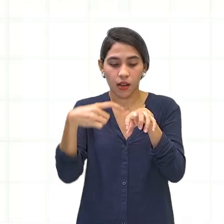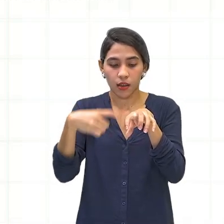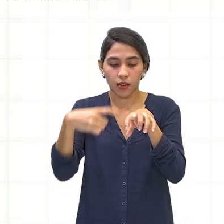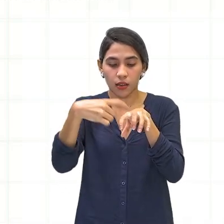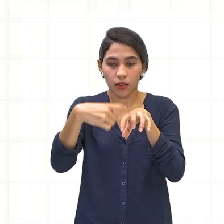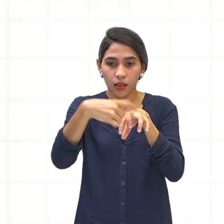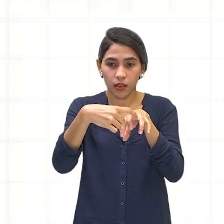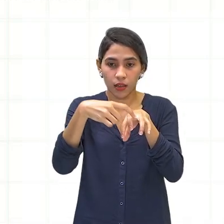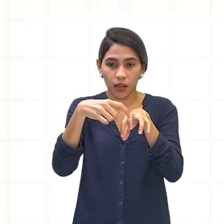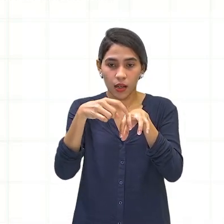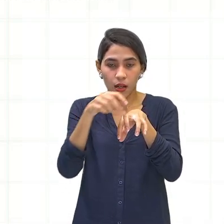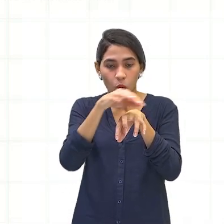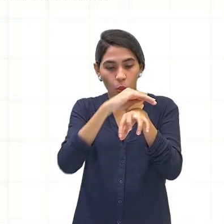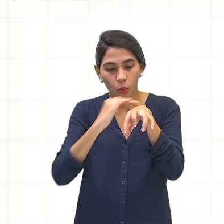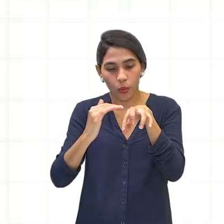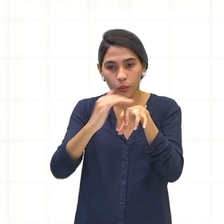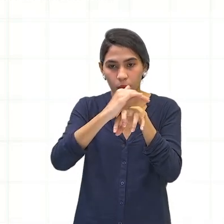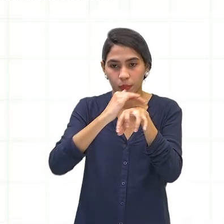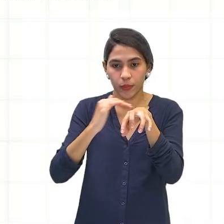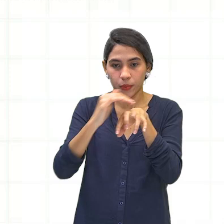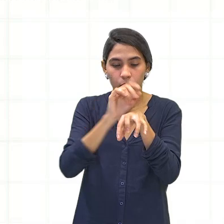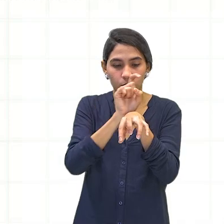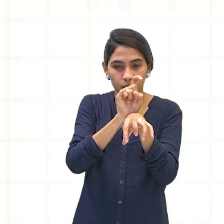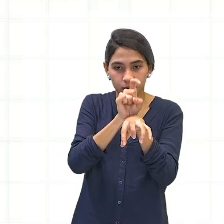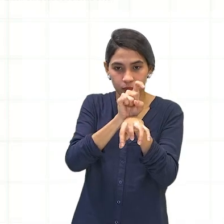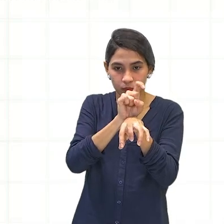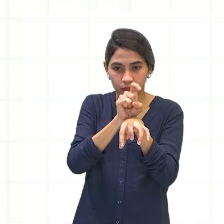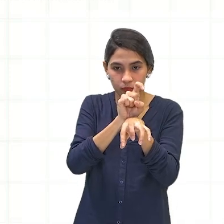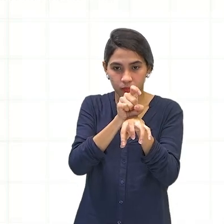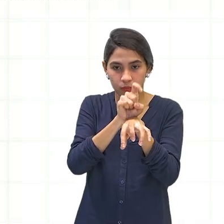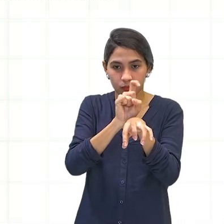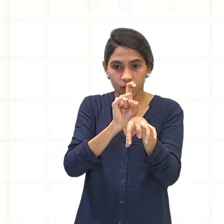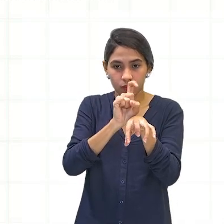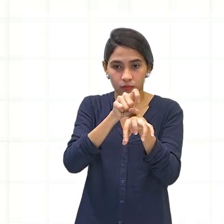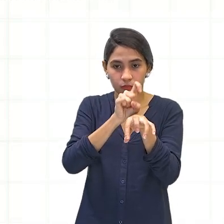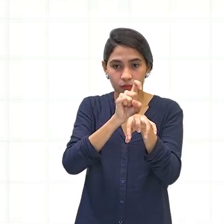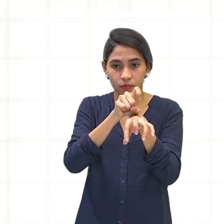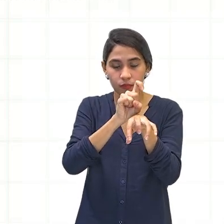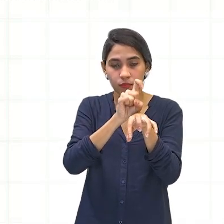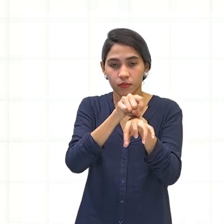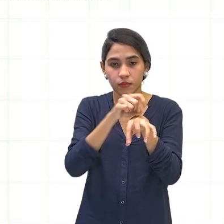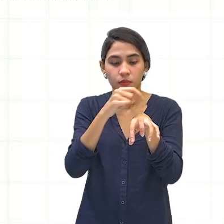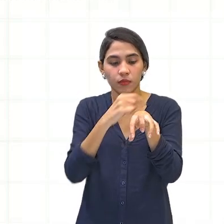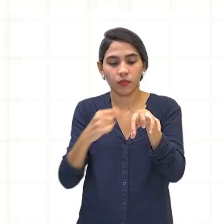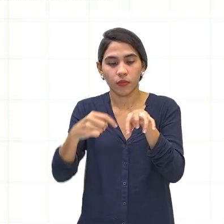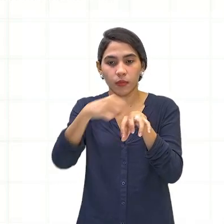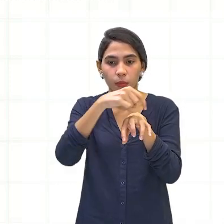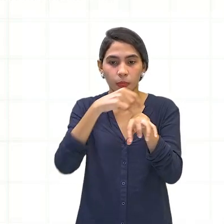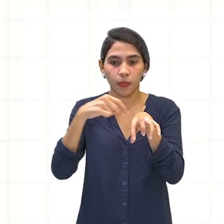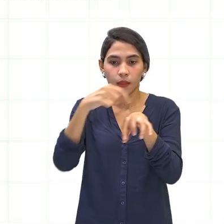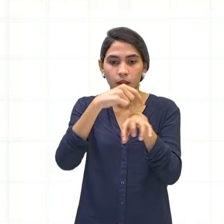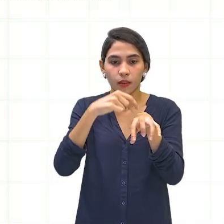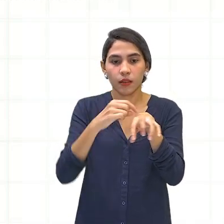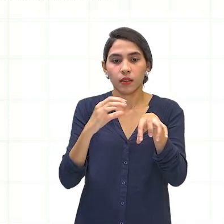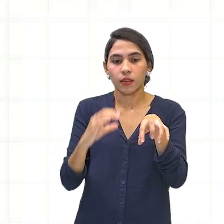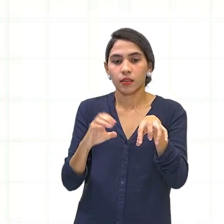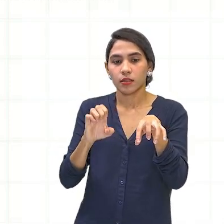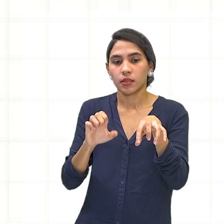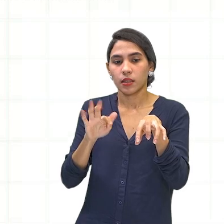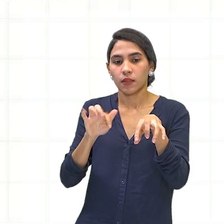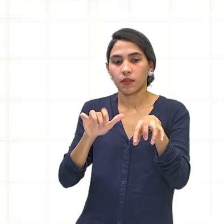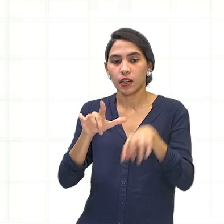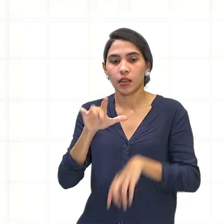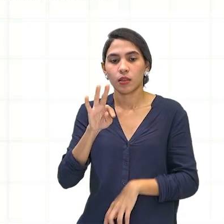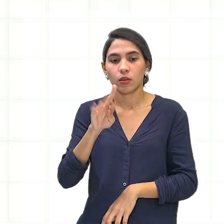do seu corpo, né? E esse corpo não possui antenas, como a gente está visualizando, e vai ser um corpo dividido aí em cefalotórax